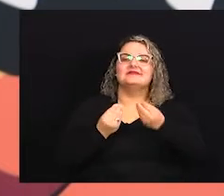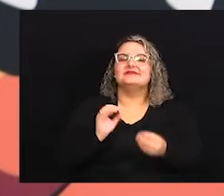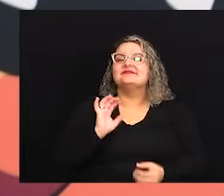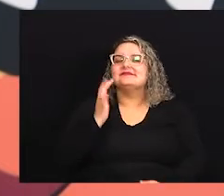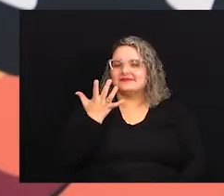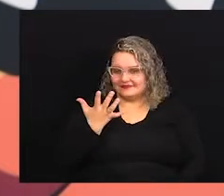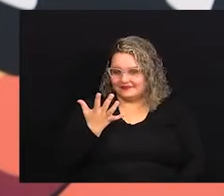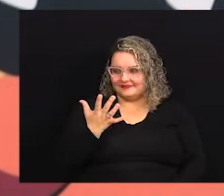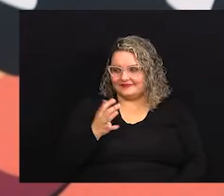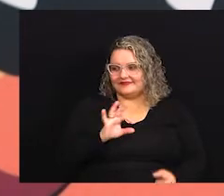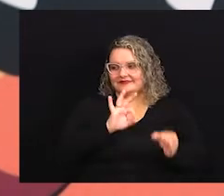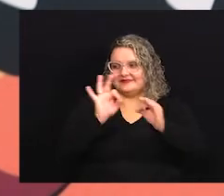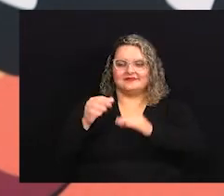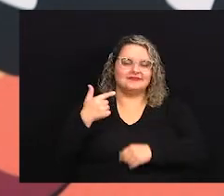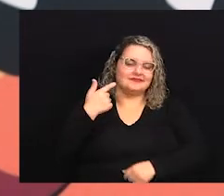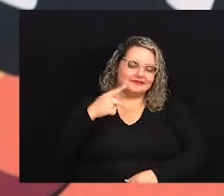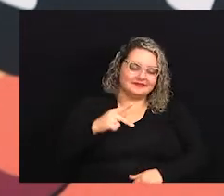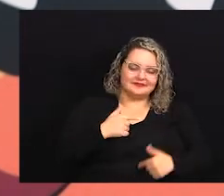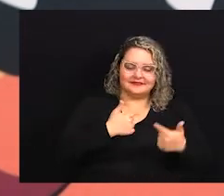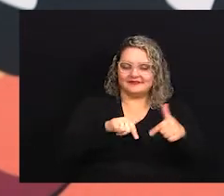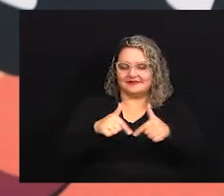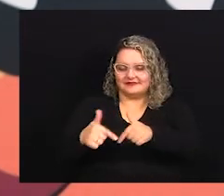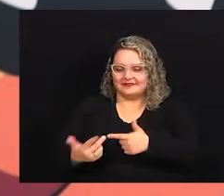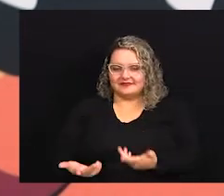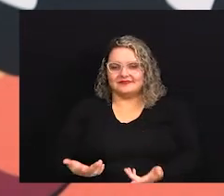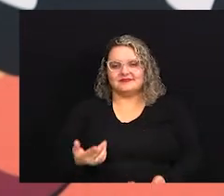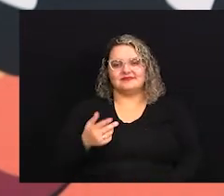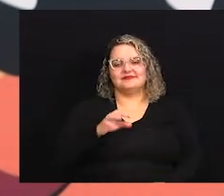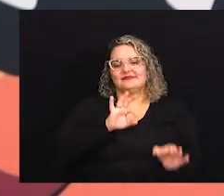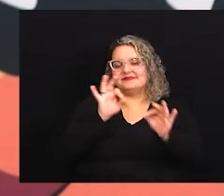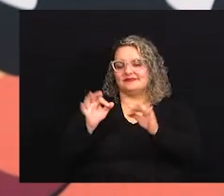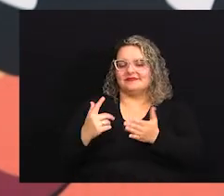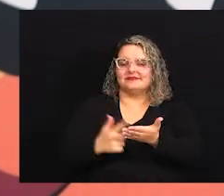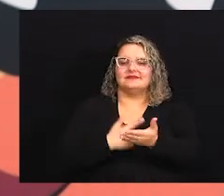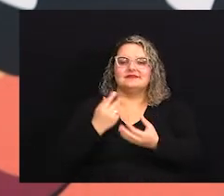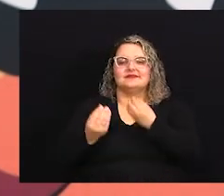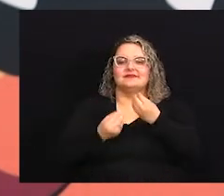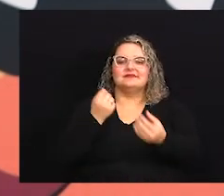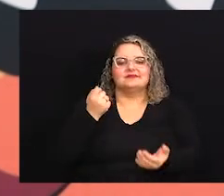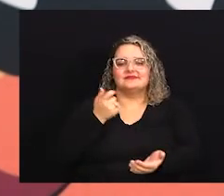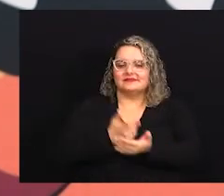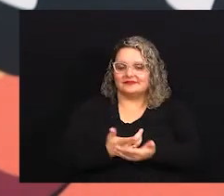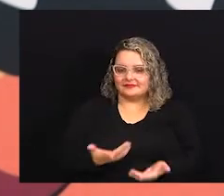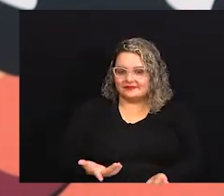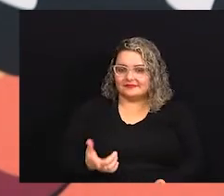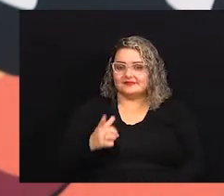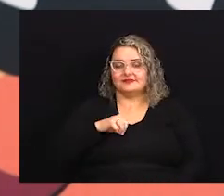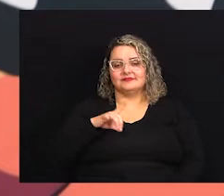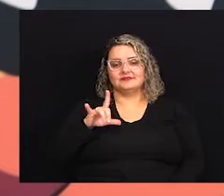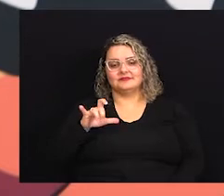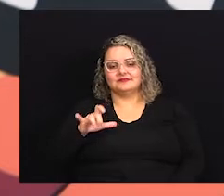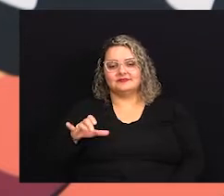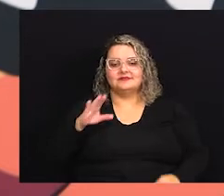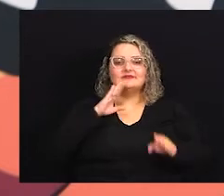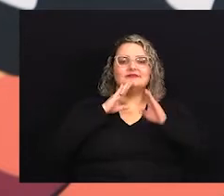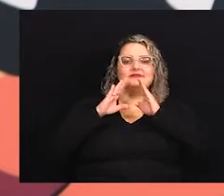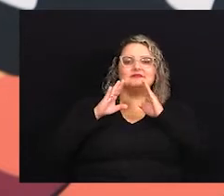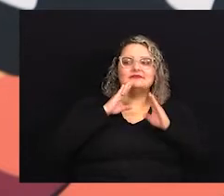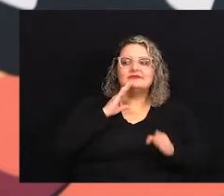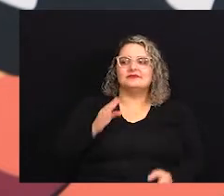nasceram, como é que faz, né? Para acompanhar o seu trabalho, para acompanhar o livro, como é que faz para adquirir? Tem